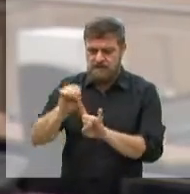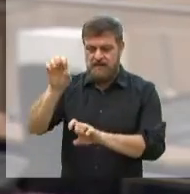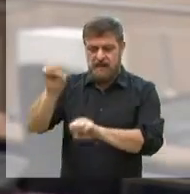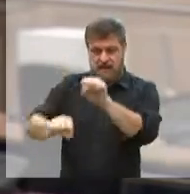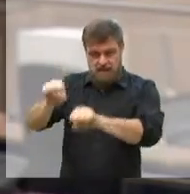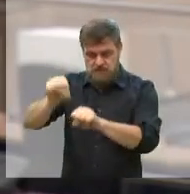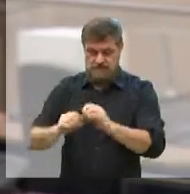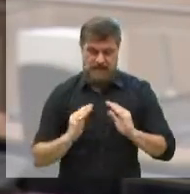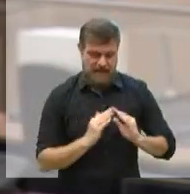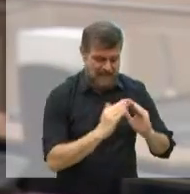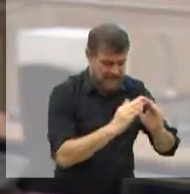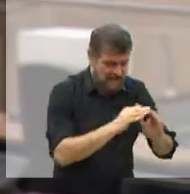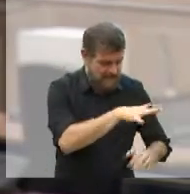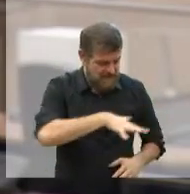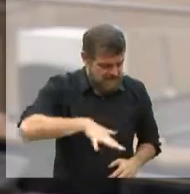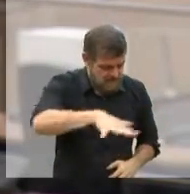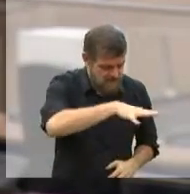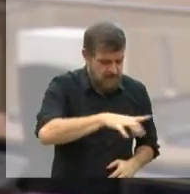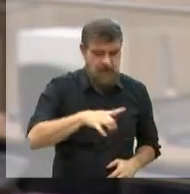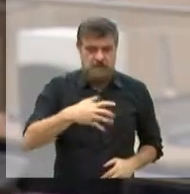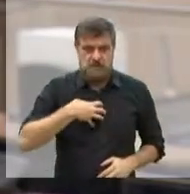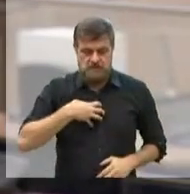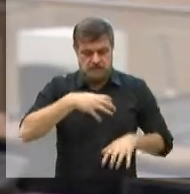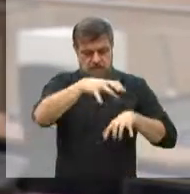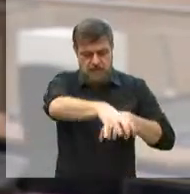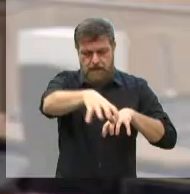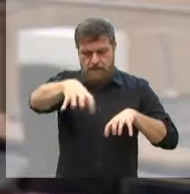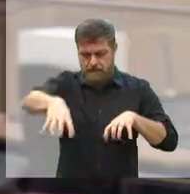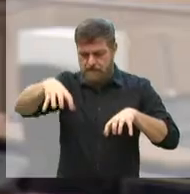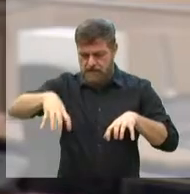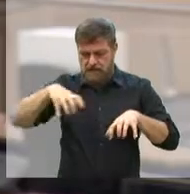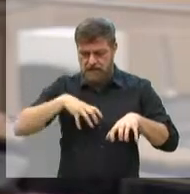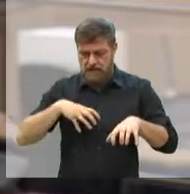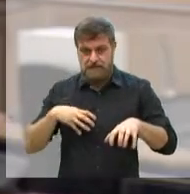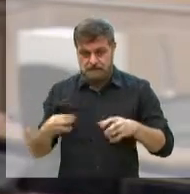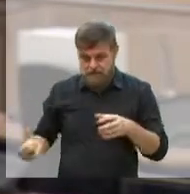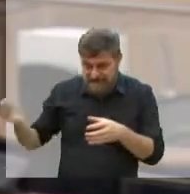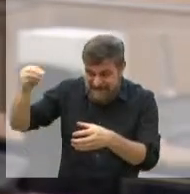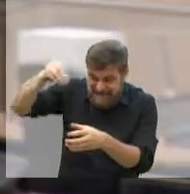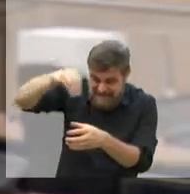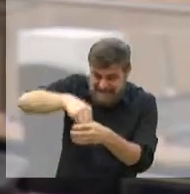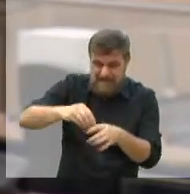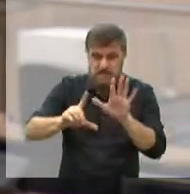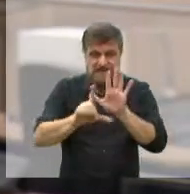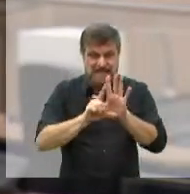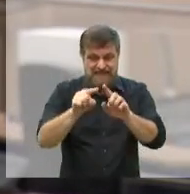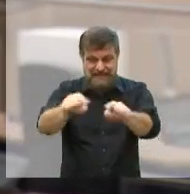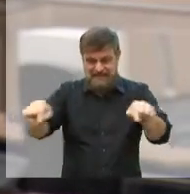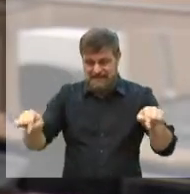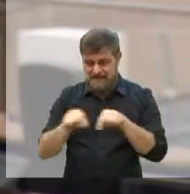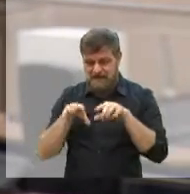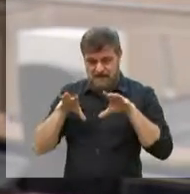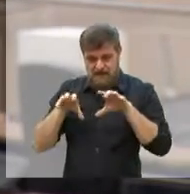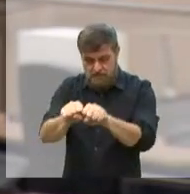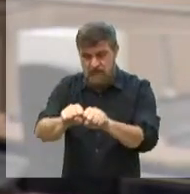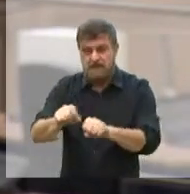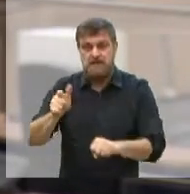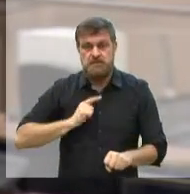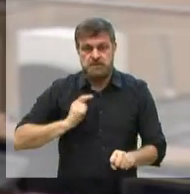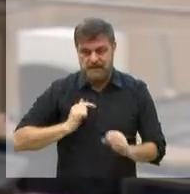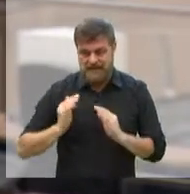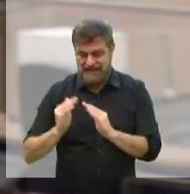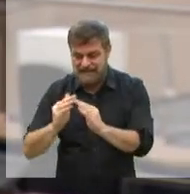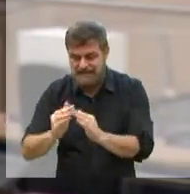indústrias, as casas, e desta mesma forma fora colocado dentro do plano diretor de lei de uso e ocupação do solo a